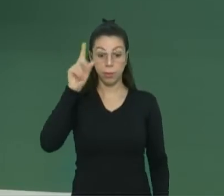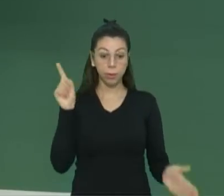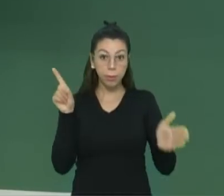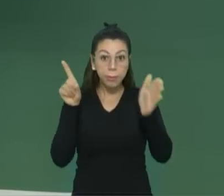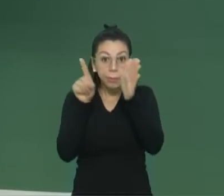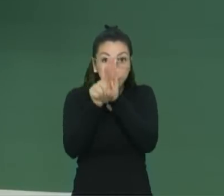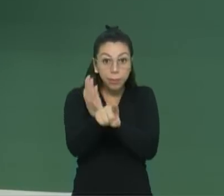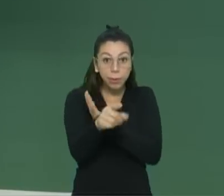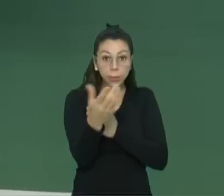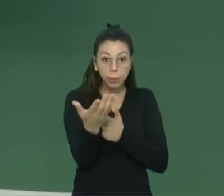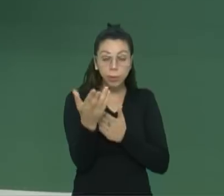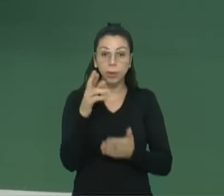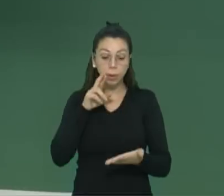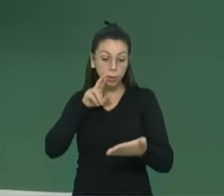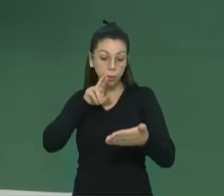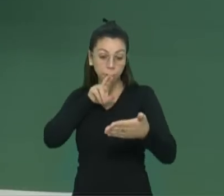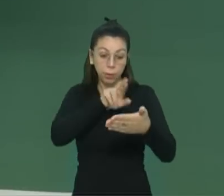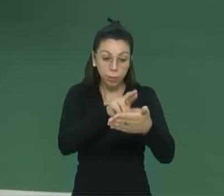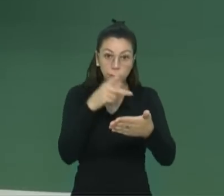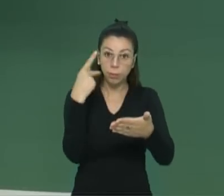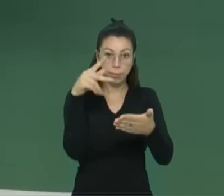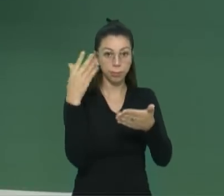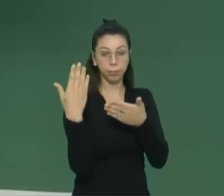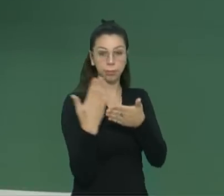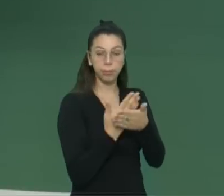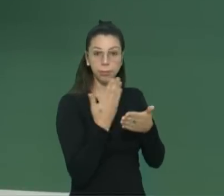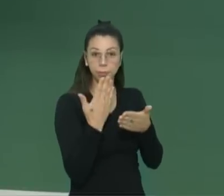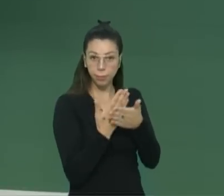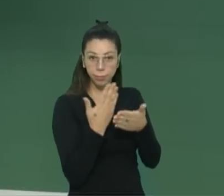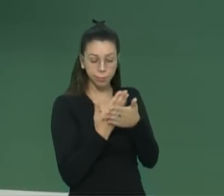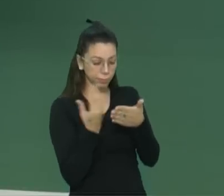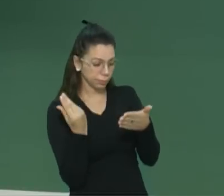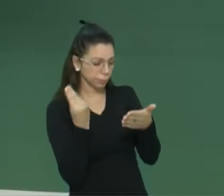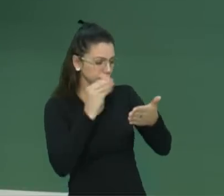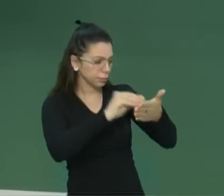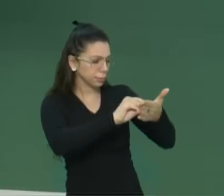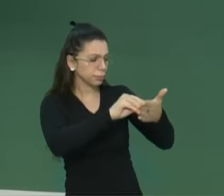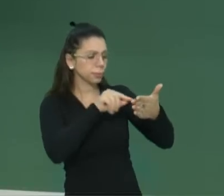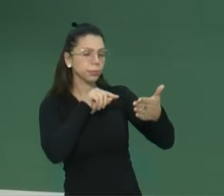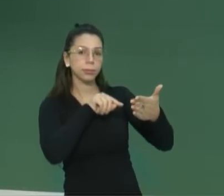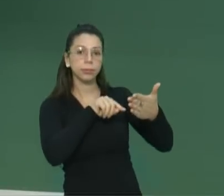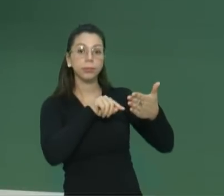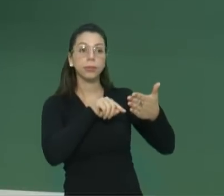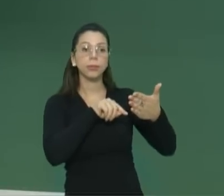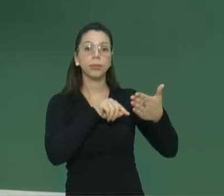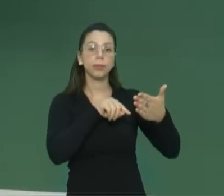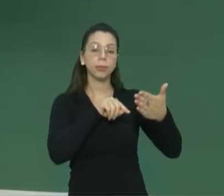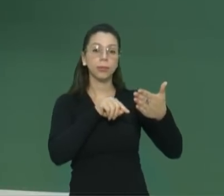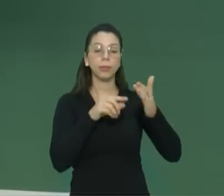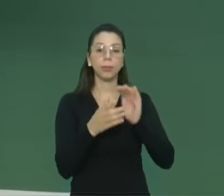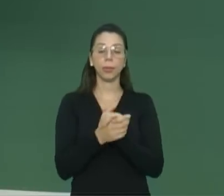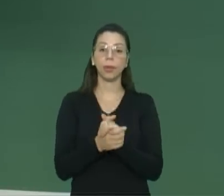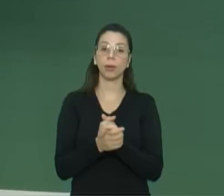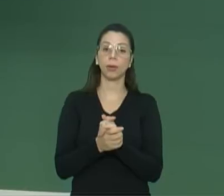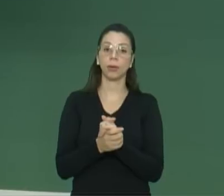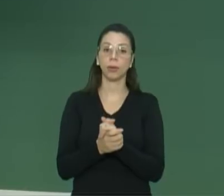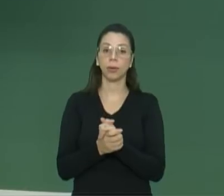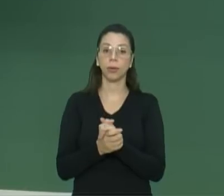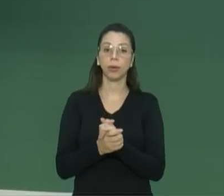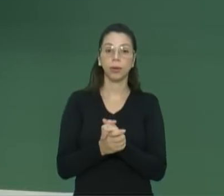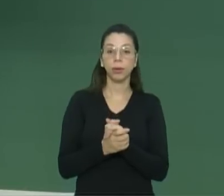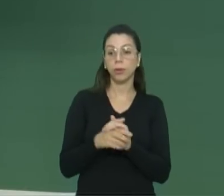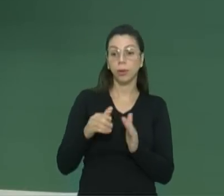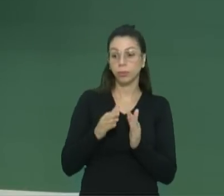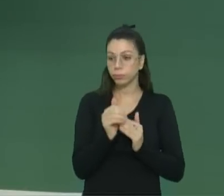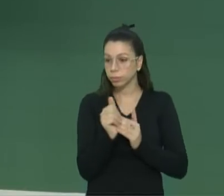que você responder aí no seu caderno, as questões que você colocar aí, elas vão ser norteadoras para aquilo que nós